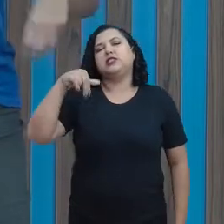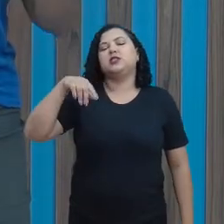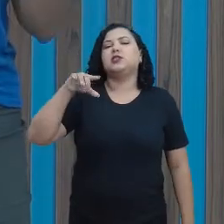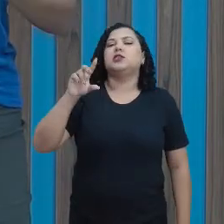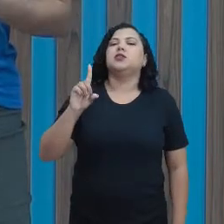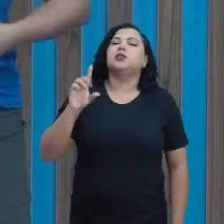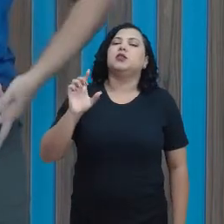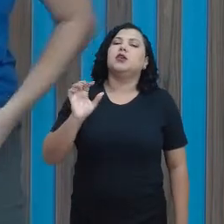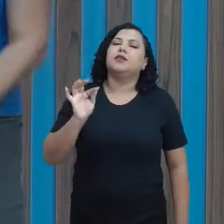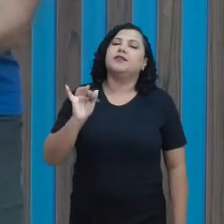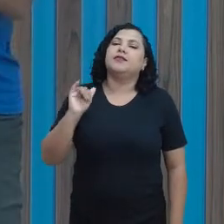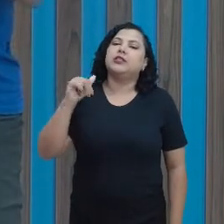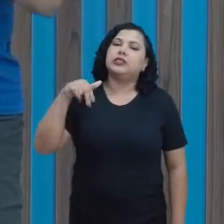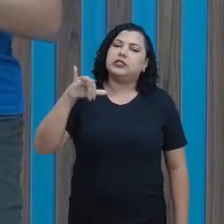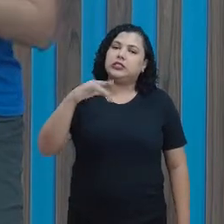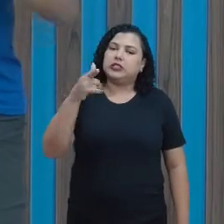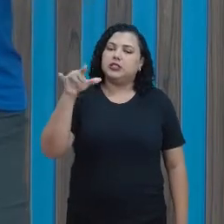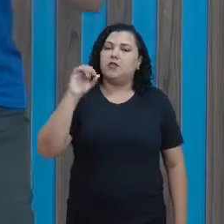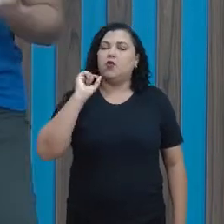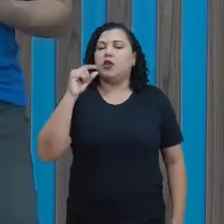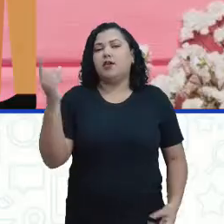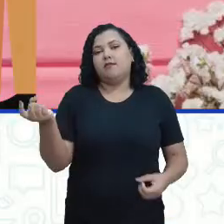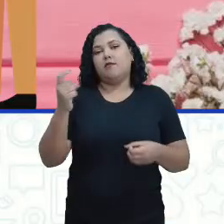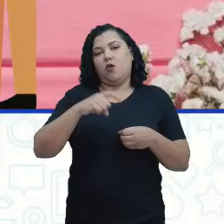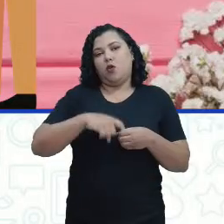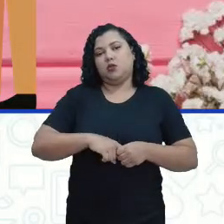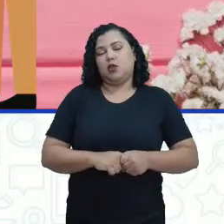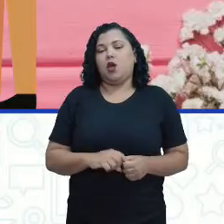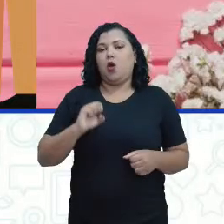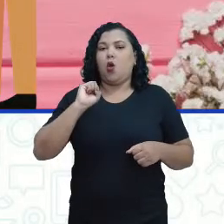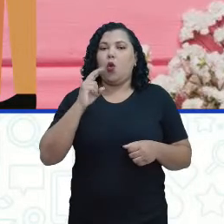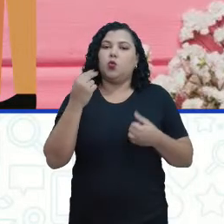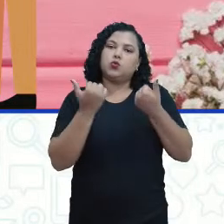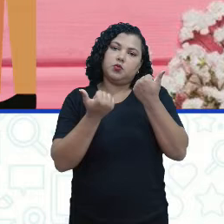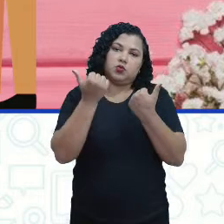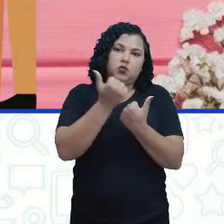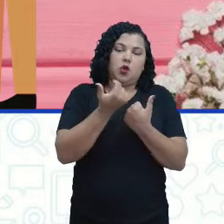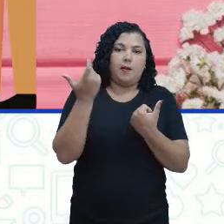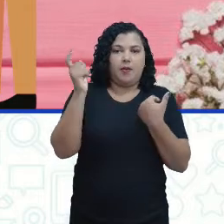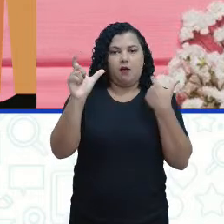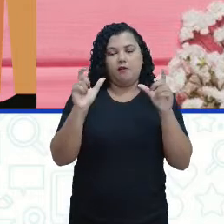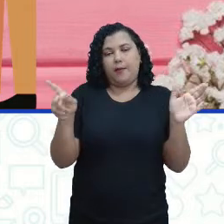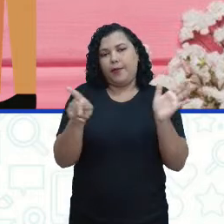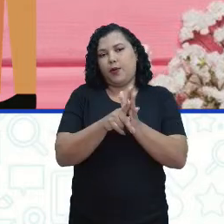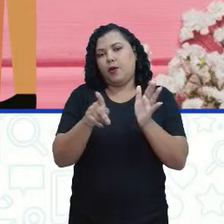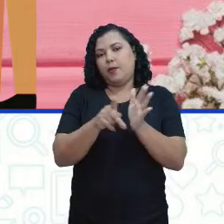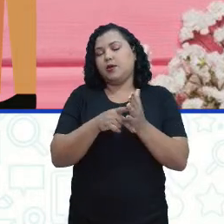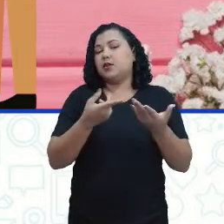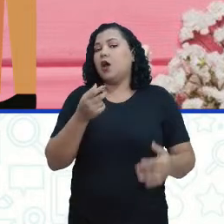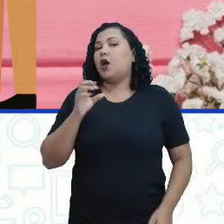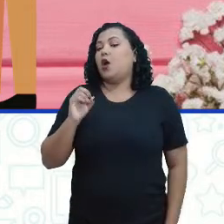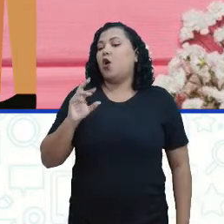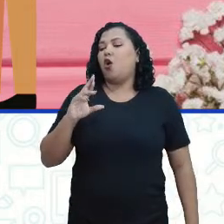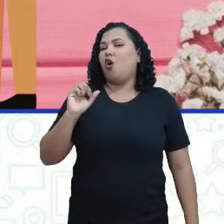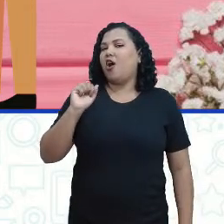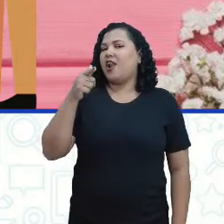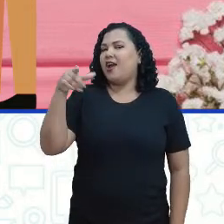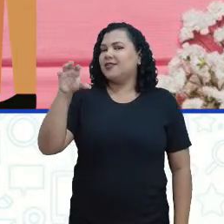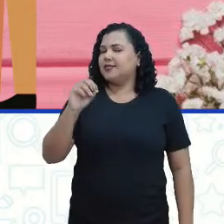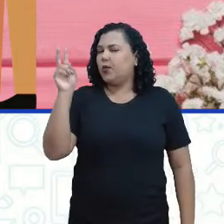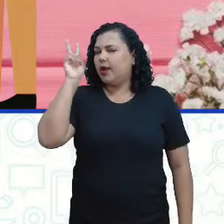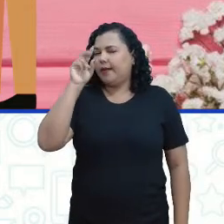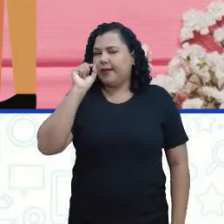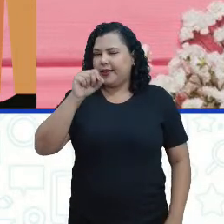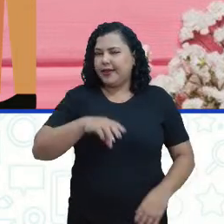Ele vai fazer o quê? Ele vai retomar e ou substituir uma palavra da oração. E o que é oração, gente?